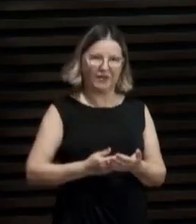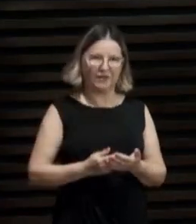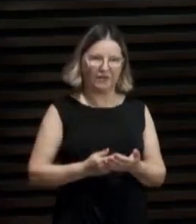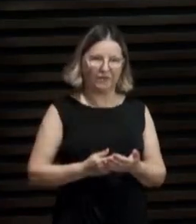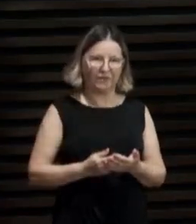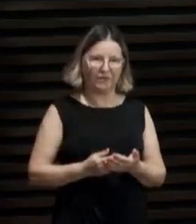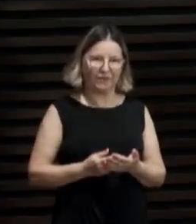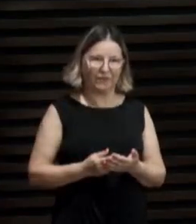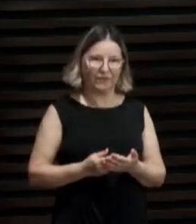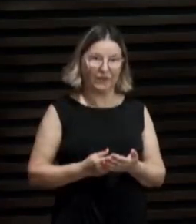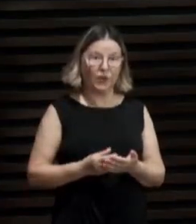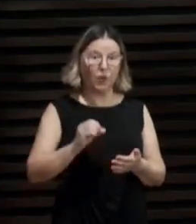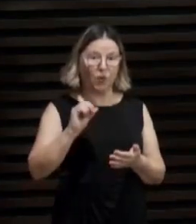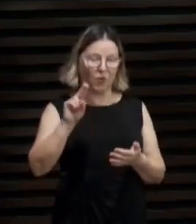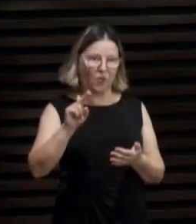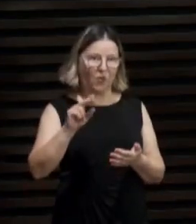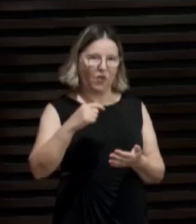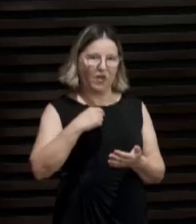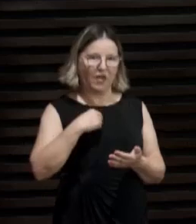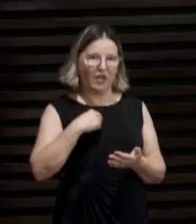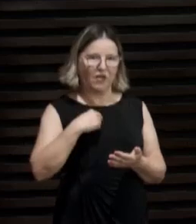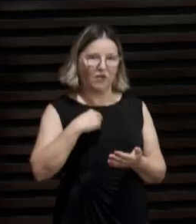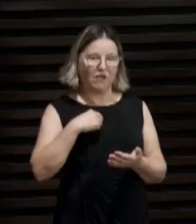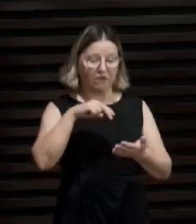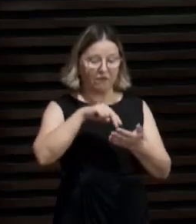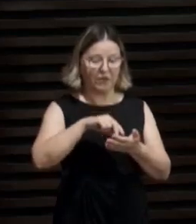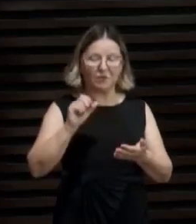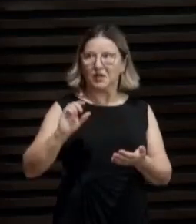Deus. Não, Deus diz que não dá para eu me